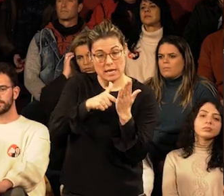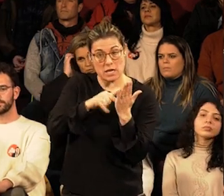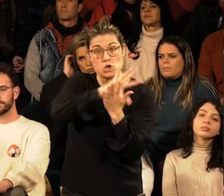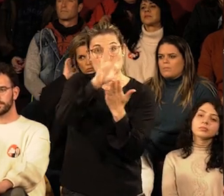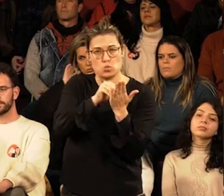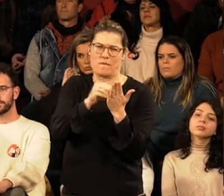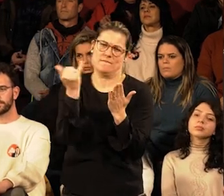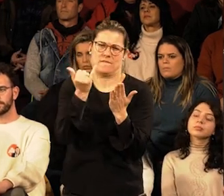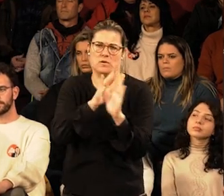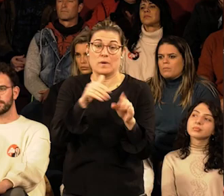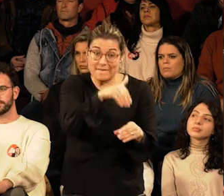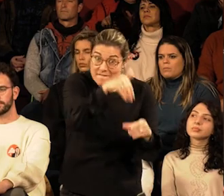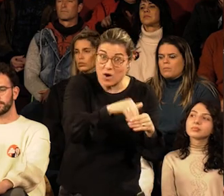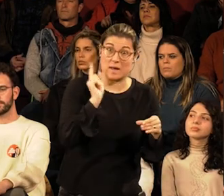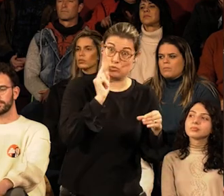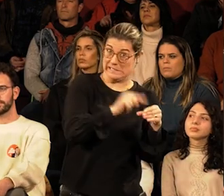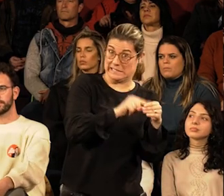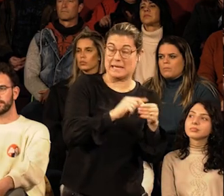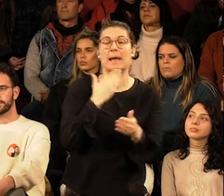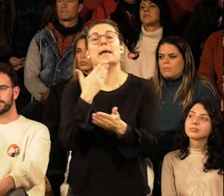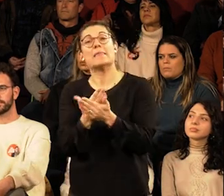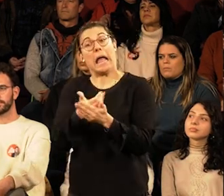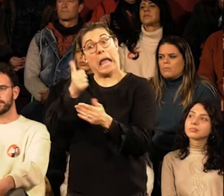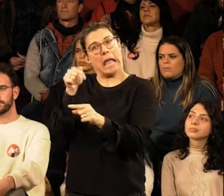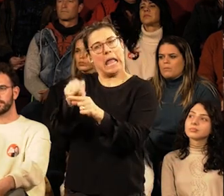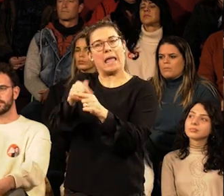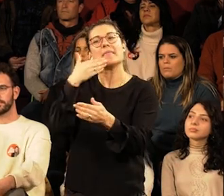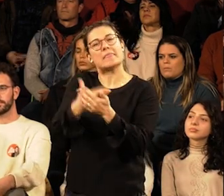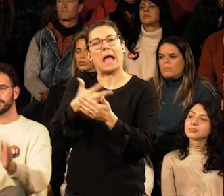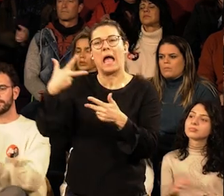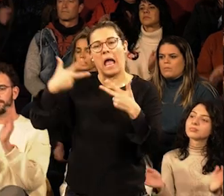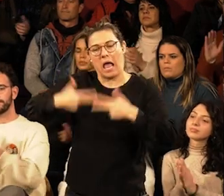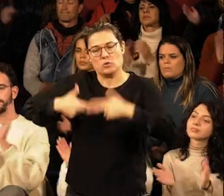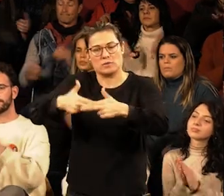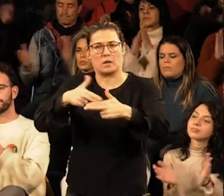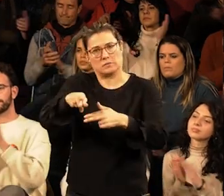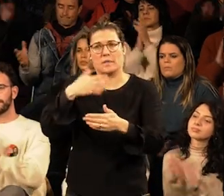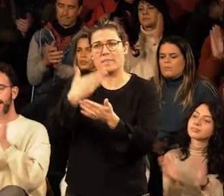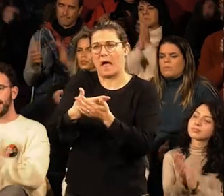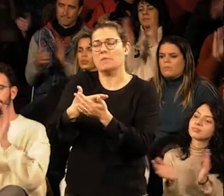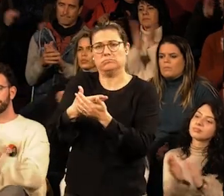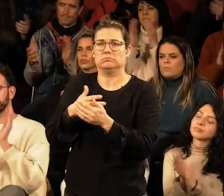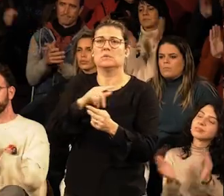falso o voto útil só servira para aplicar a austeridade foi o seuo